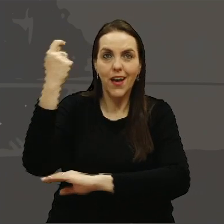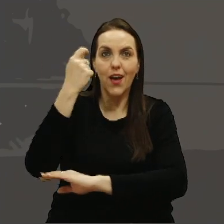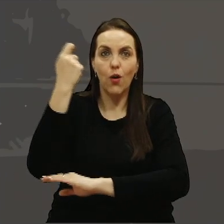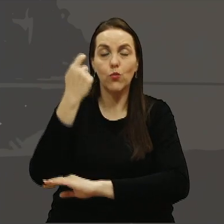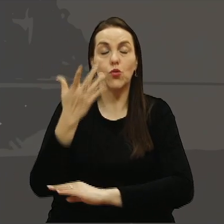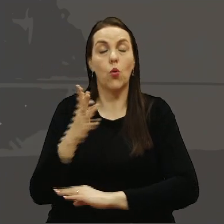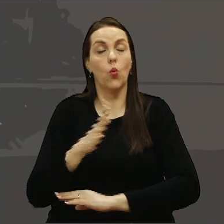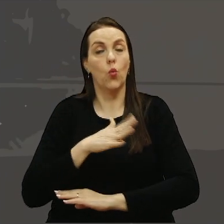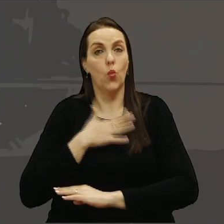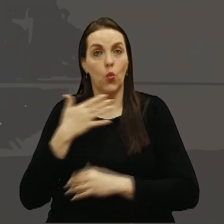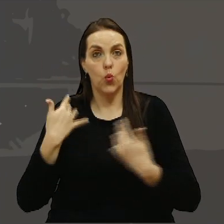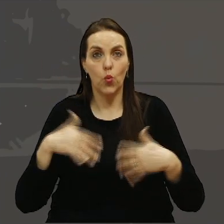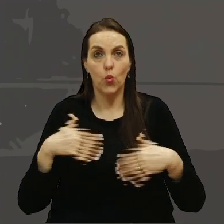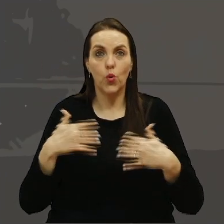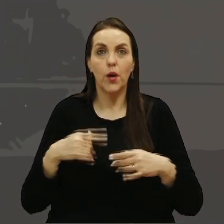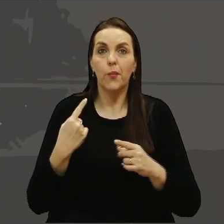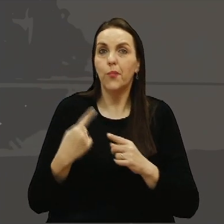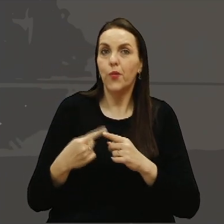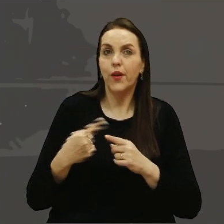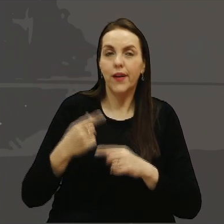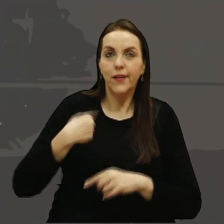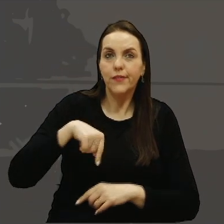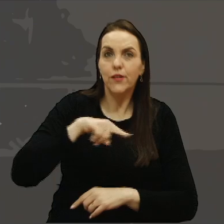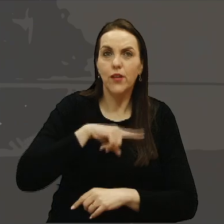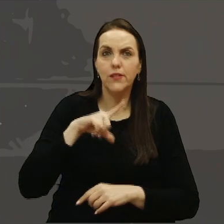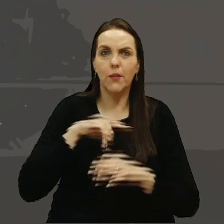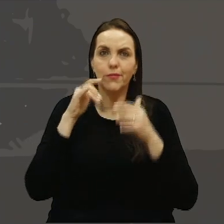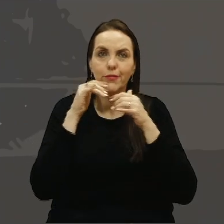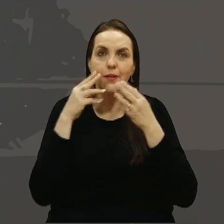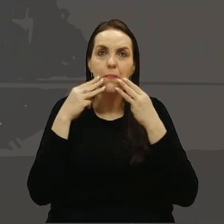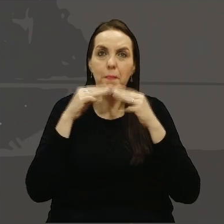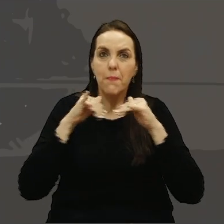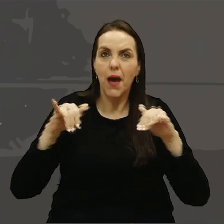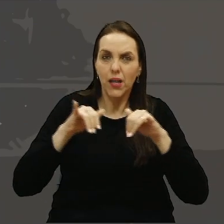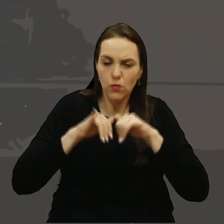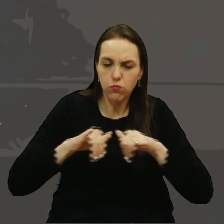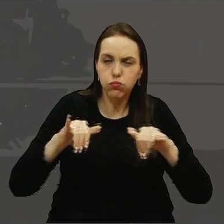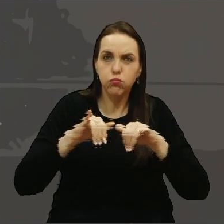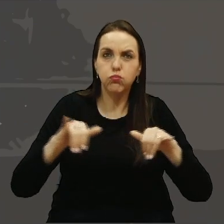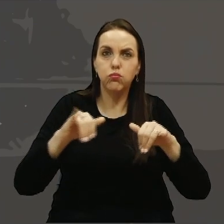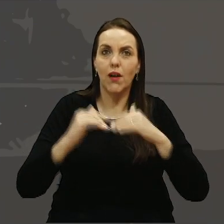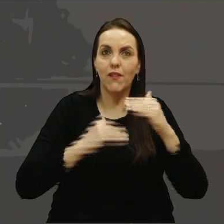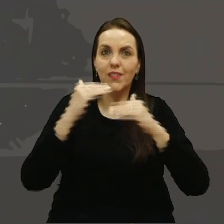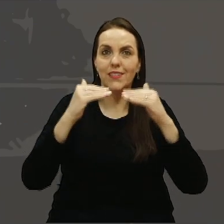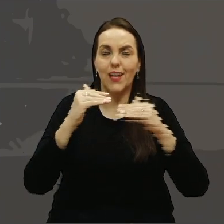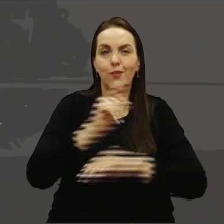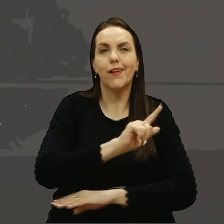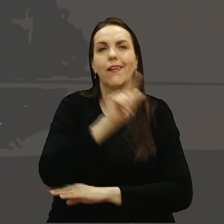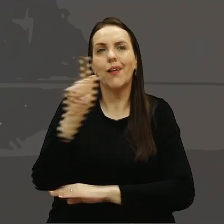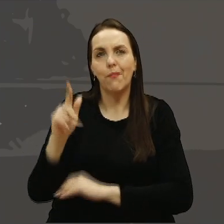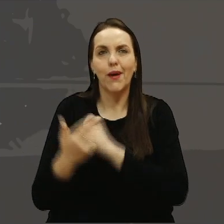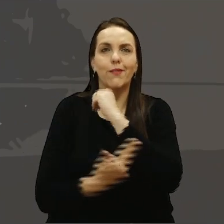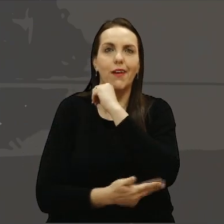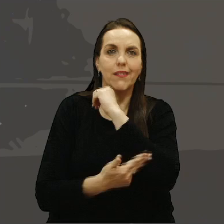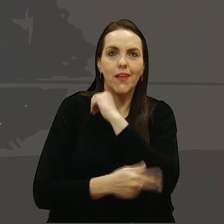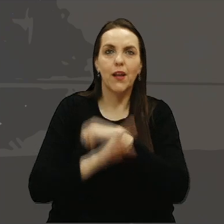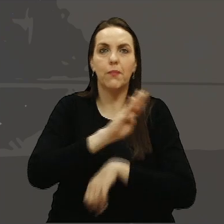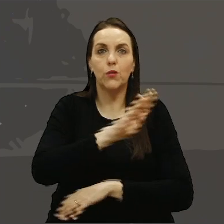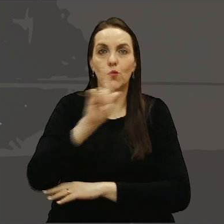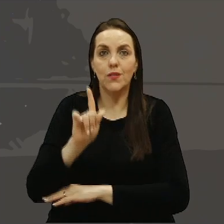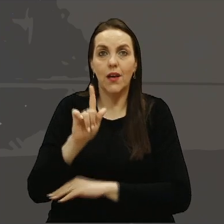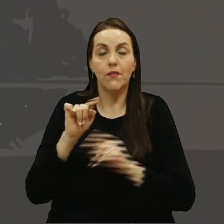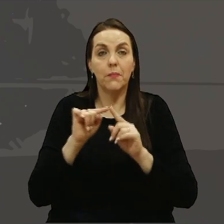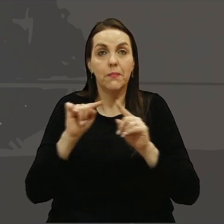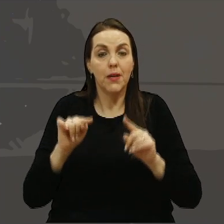surpreendido. Por quê? Porque nós temos um marketing muito avançado, Gramado, Canela, Bento Gonçalves, porém,